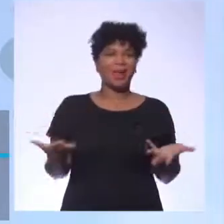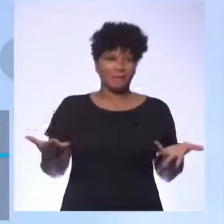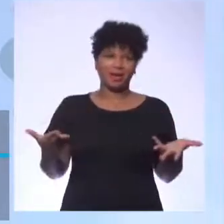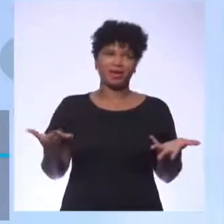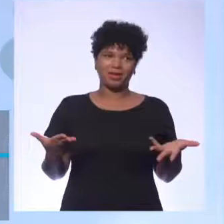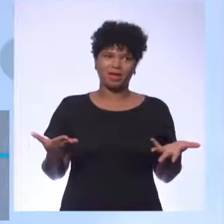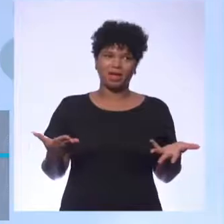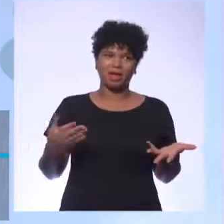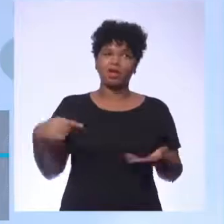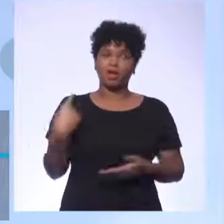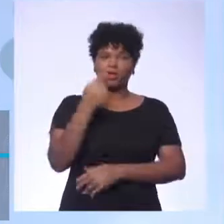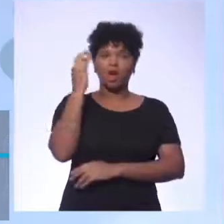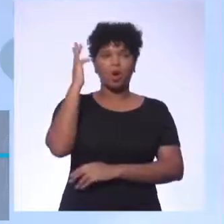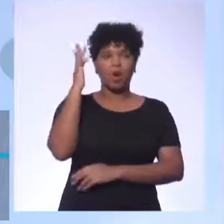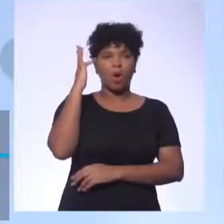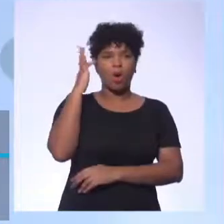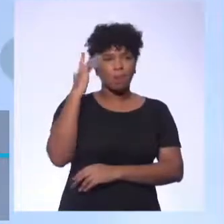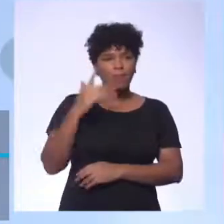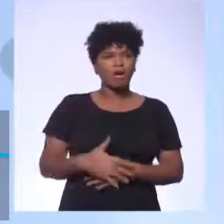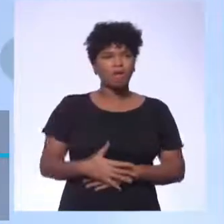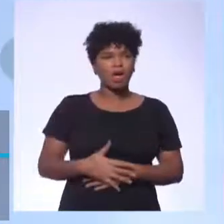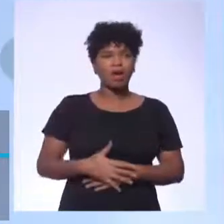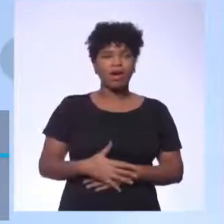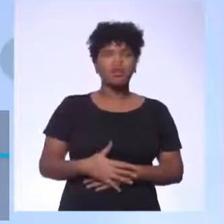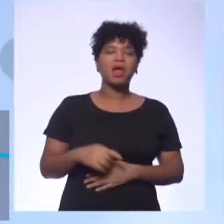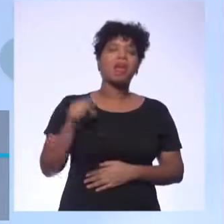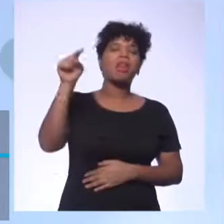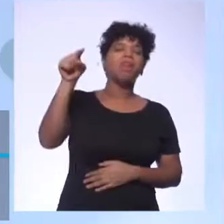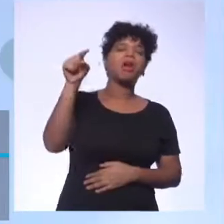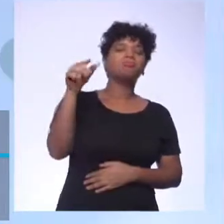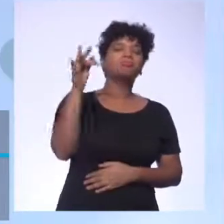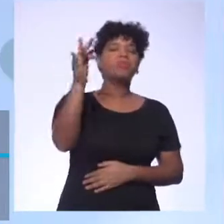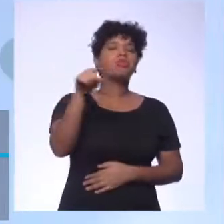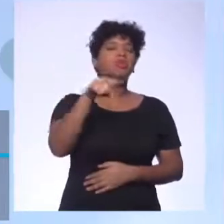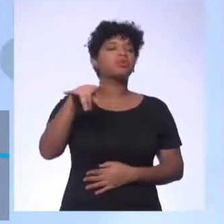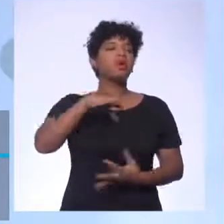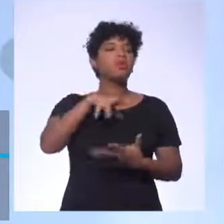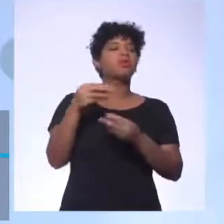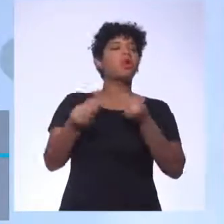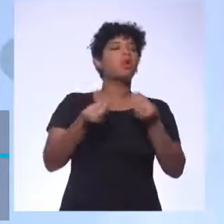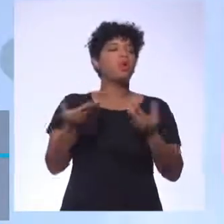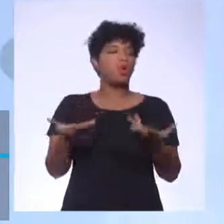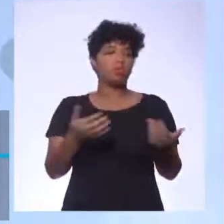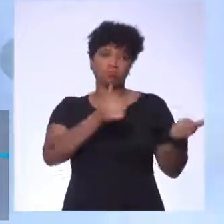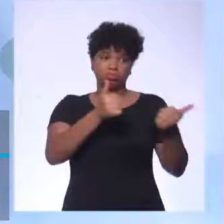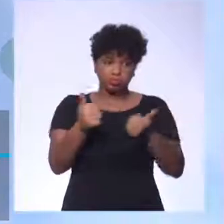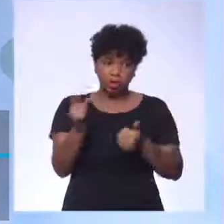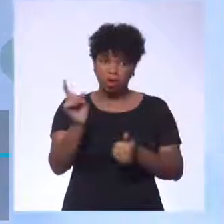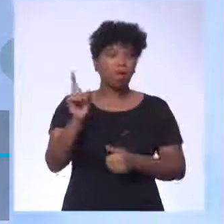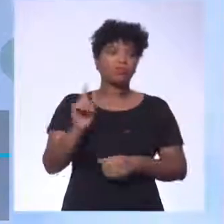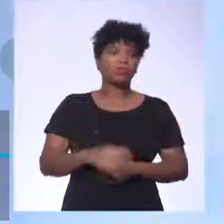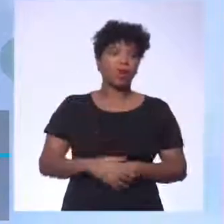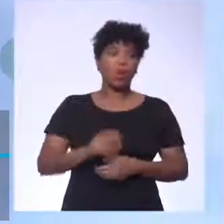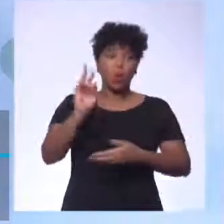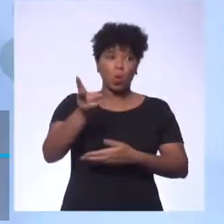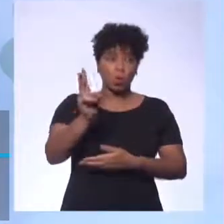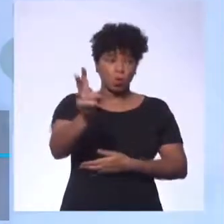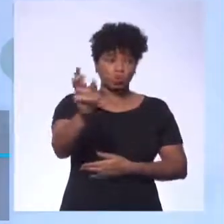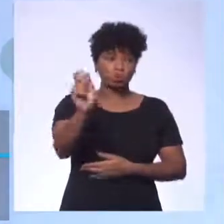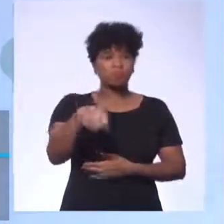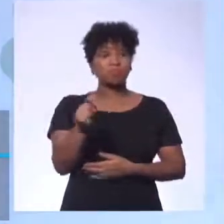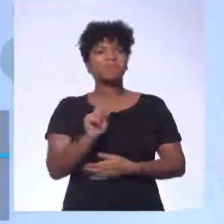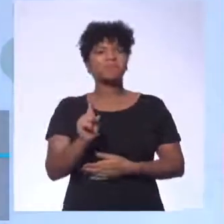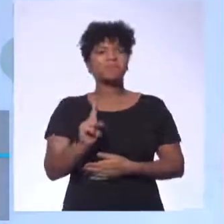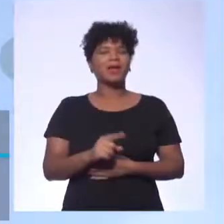acho que é isso que a gente tem que começar a pensar. Que mundo que nós estamos deixando para as gerações futuras? Né? Será que se sustenta da forma que nós estamos